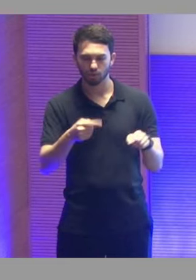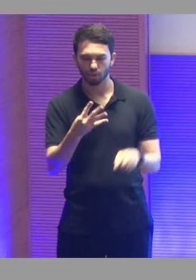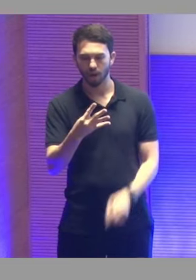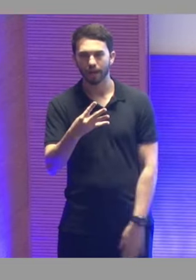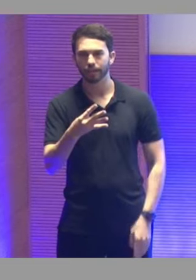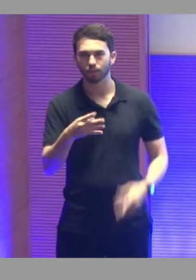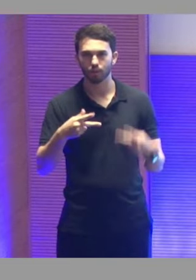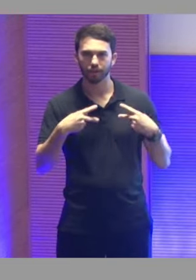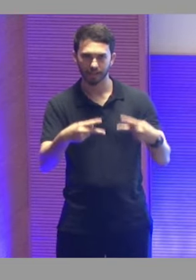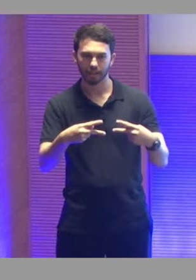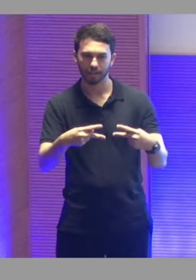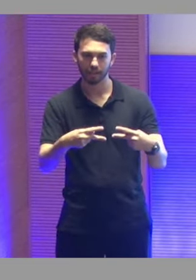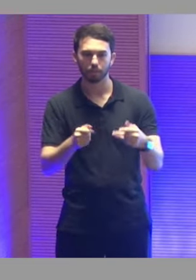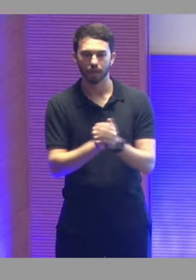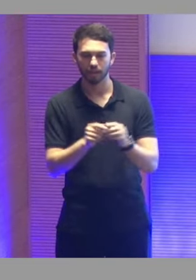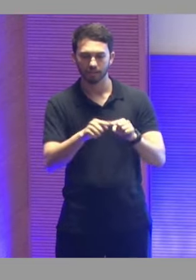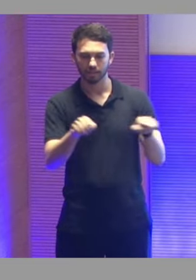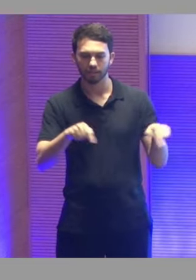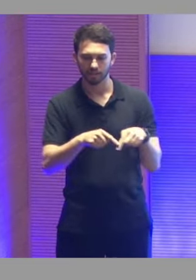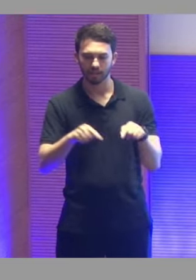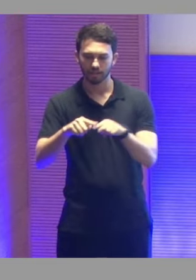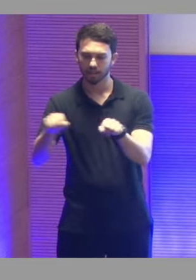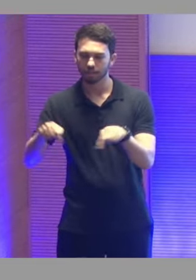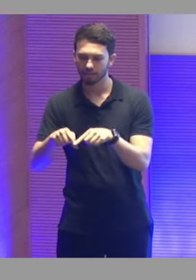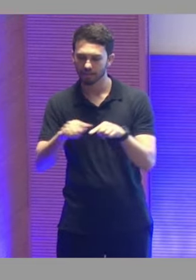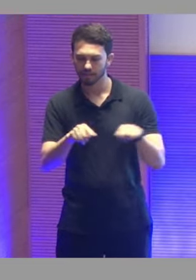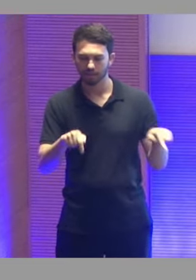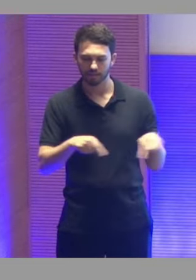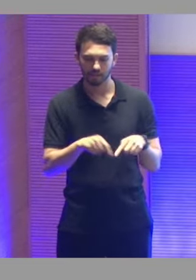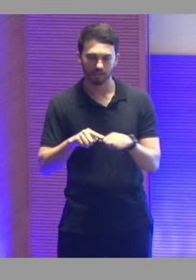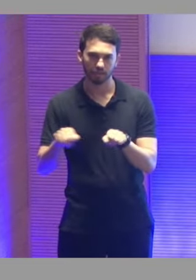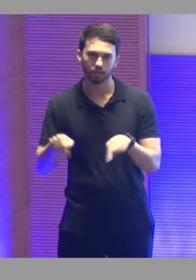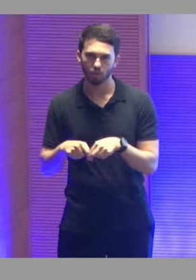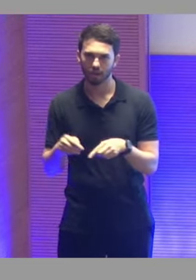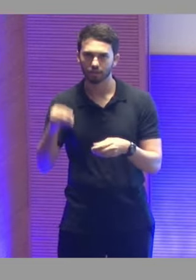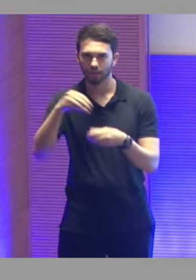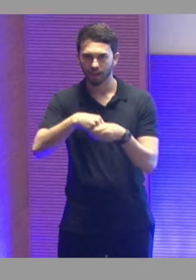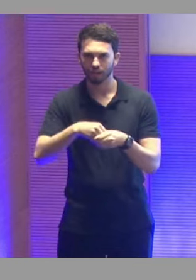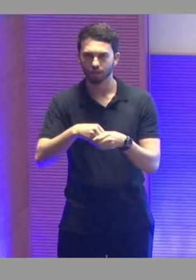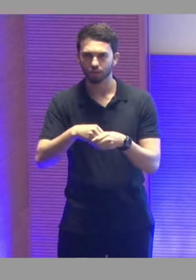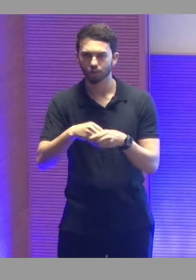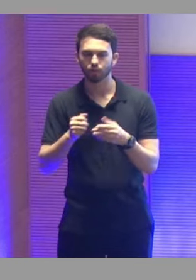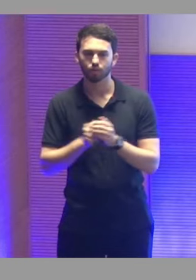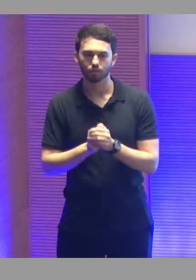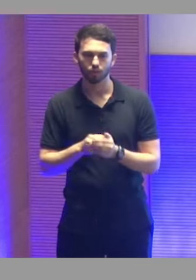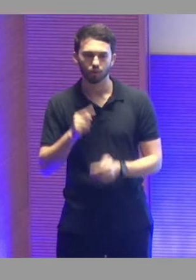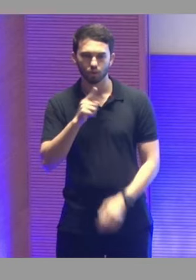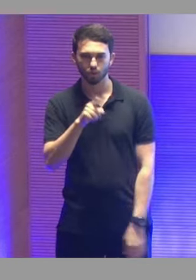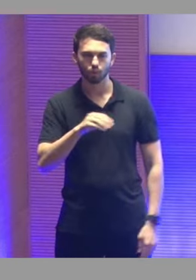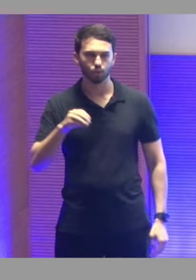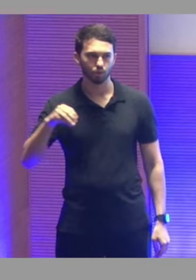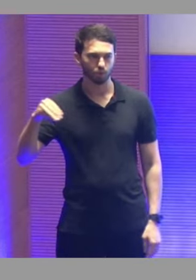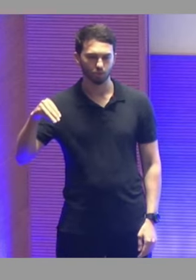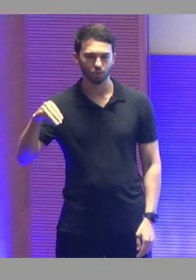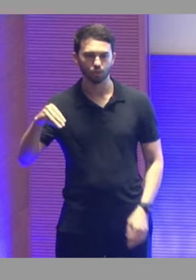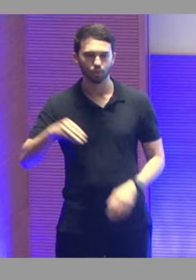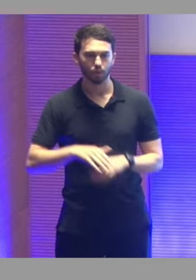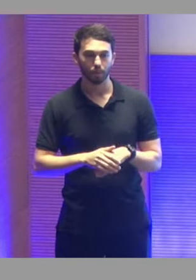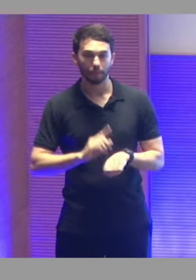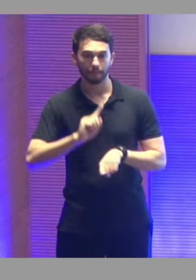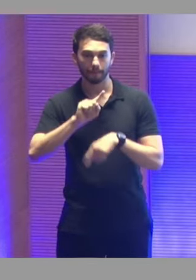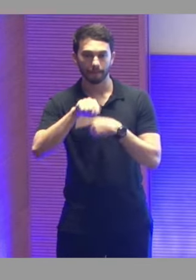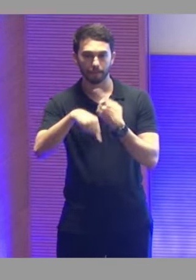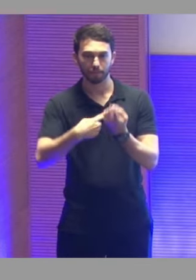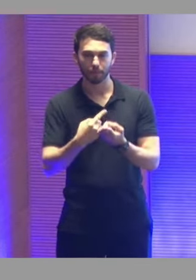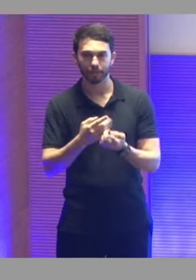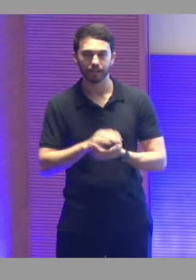links pras quatro salas do zoom Tá certo então depois disso a gente